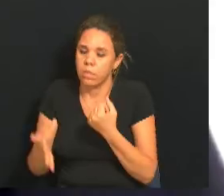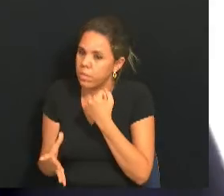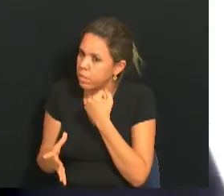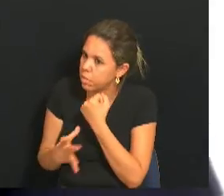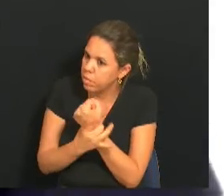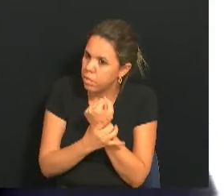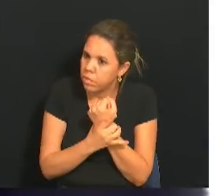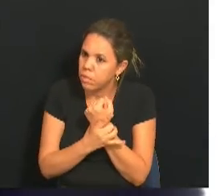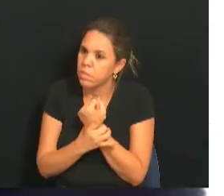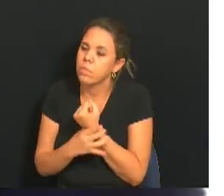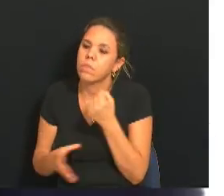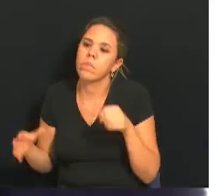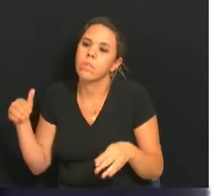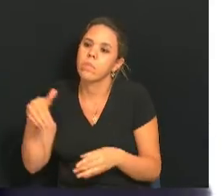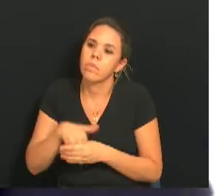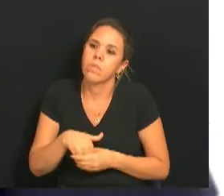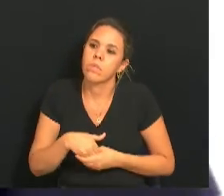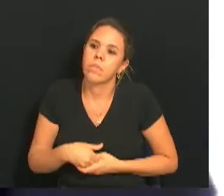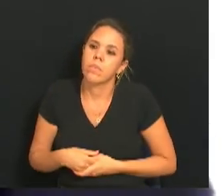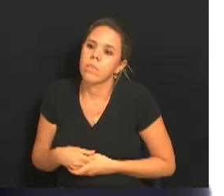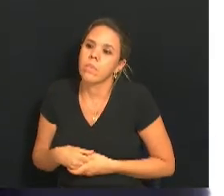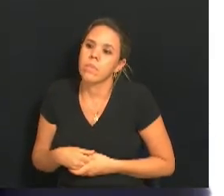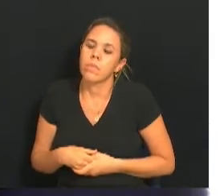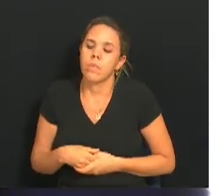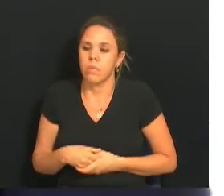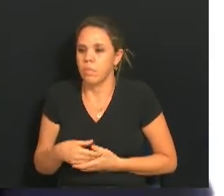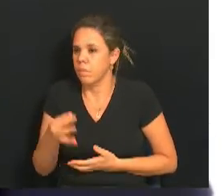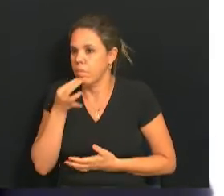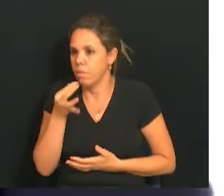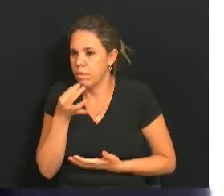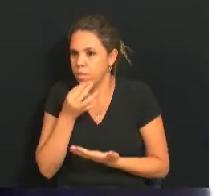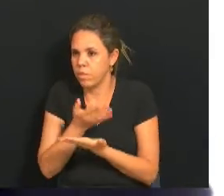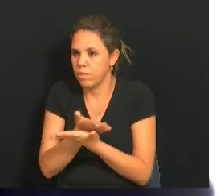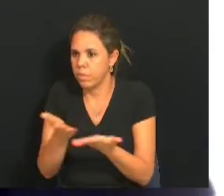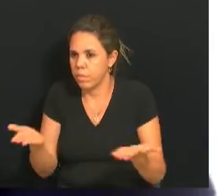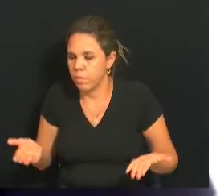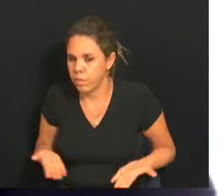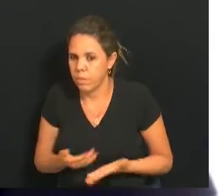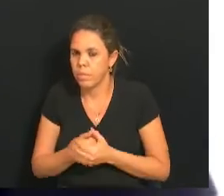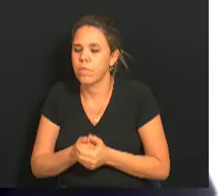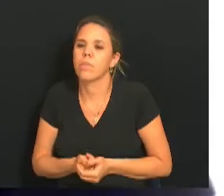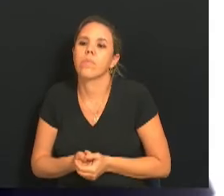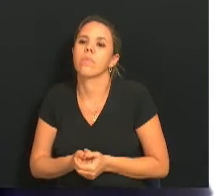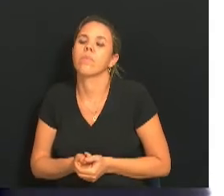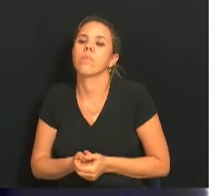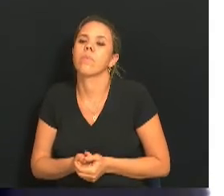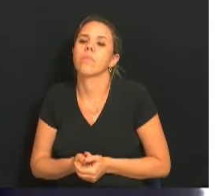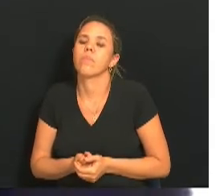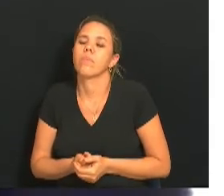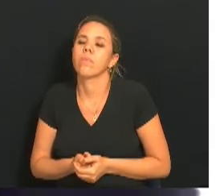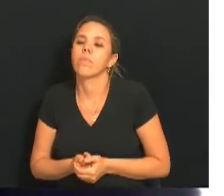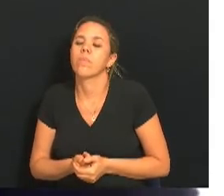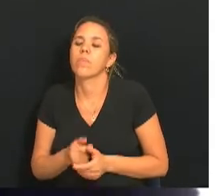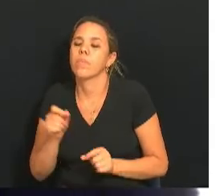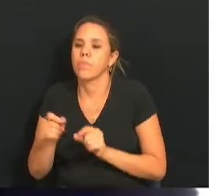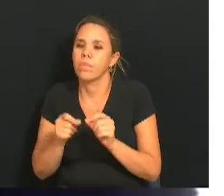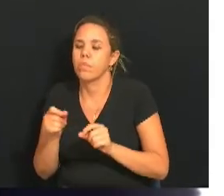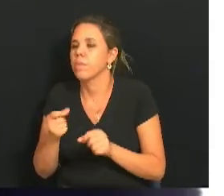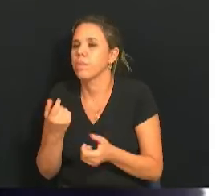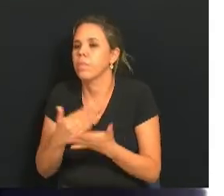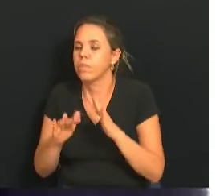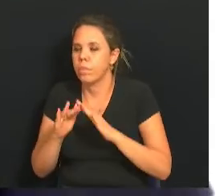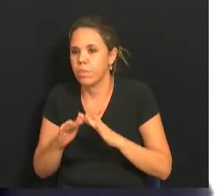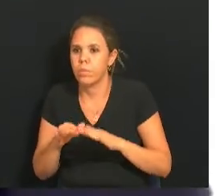né, de acordo com os olhares, os posicionamentos, né, de quem está no chão da escola, de